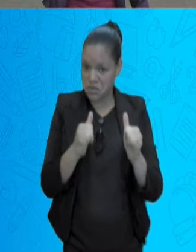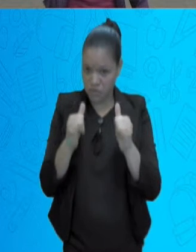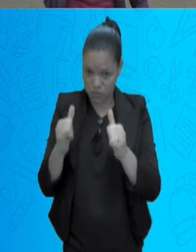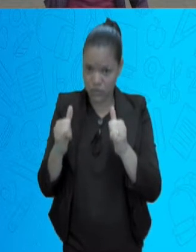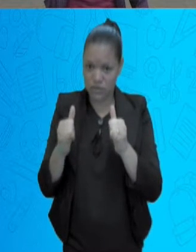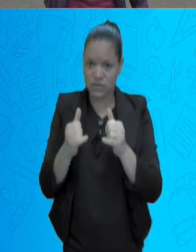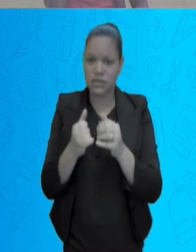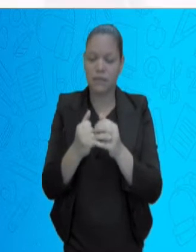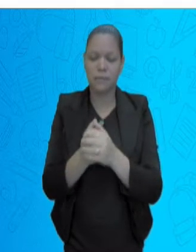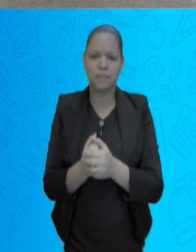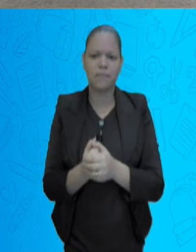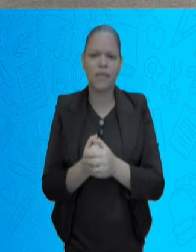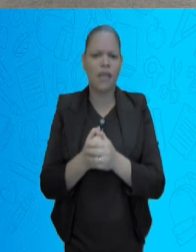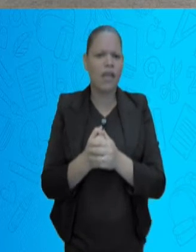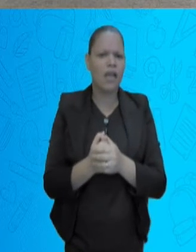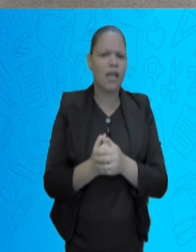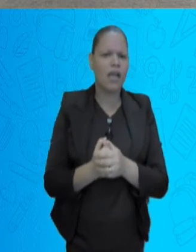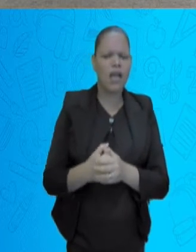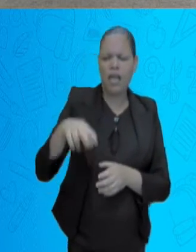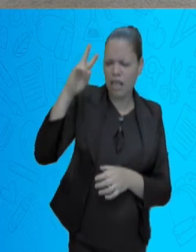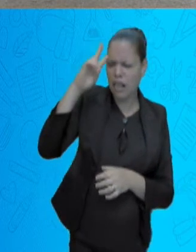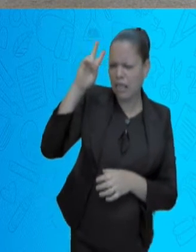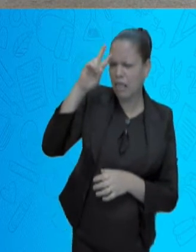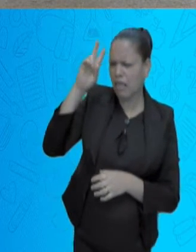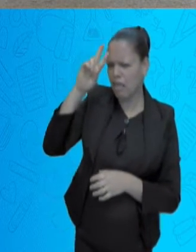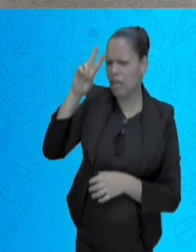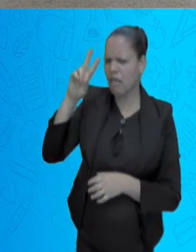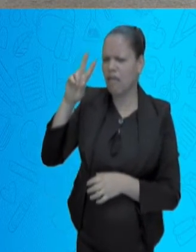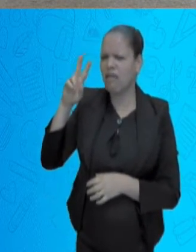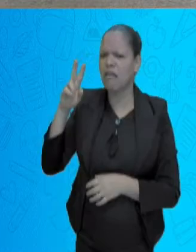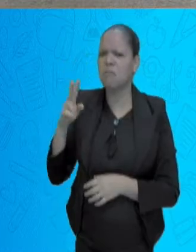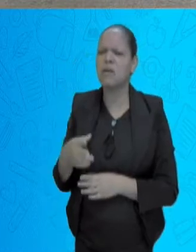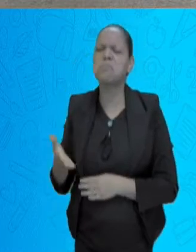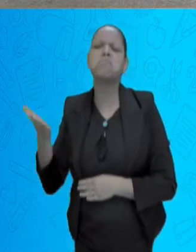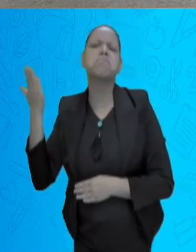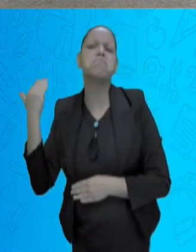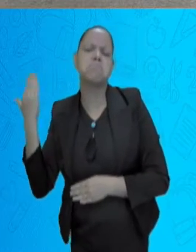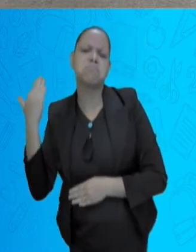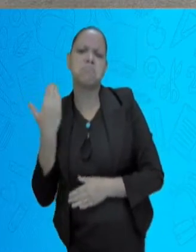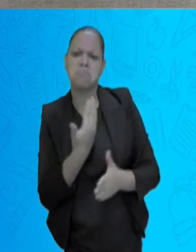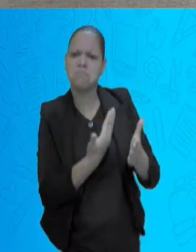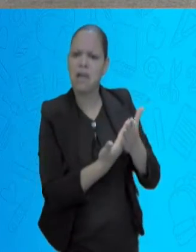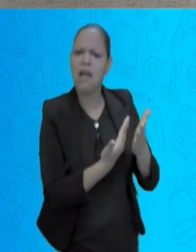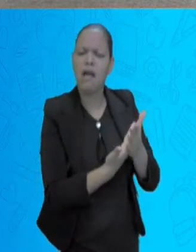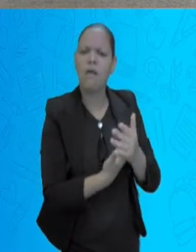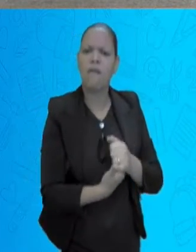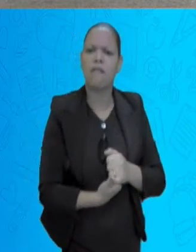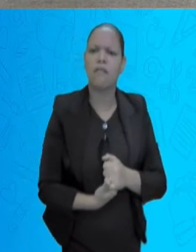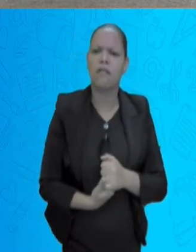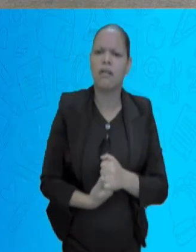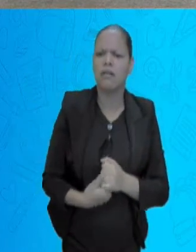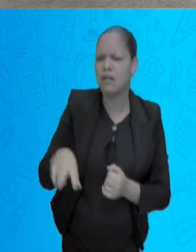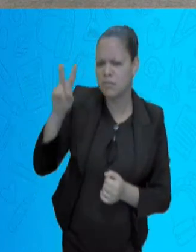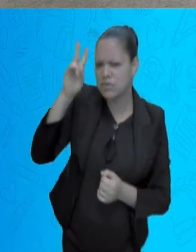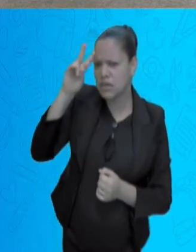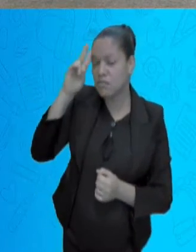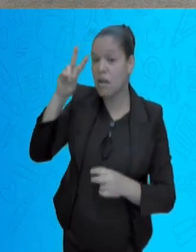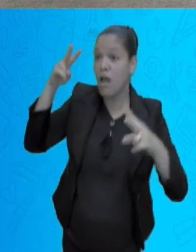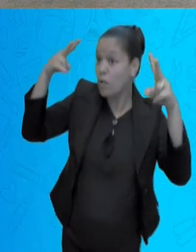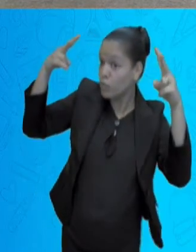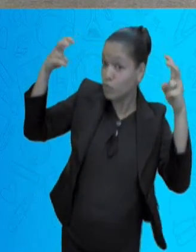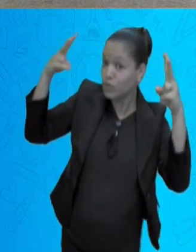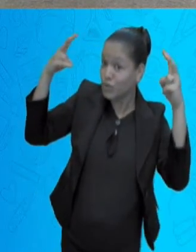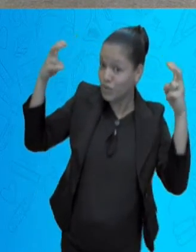a manchete. Está recordando comigo? A manchete, o que é a manchete? É o título da